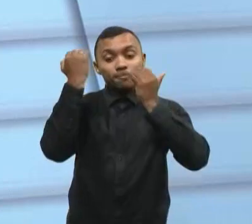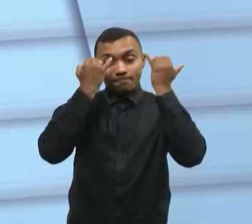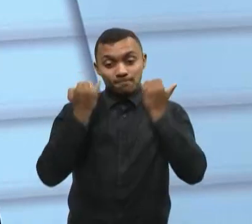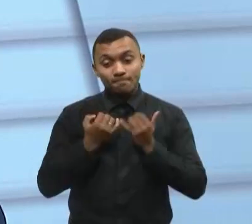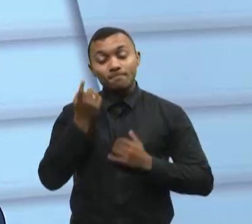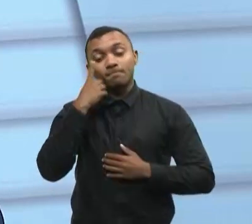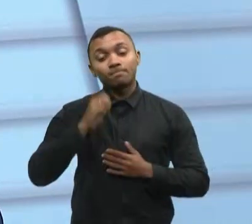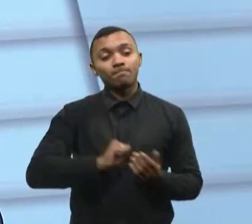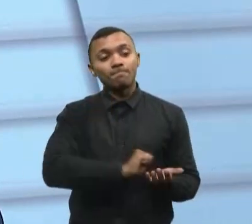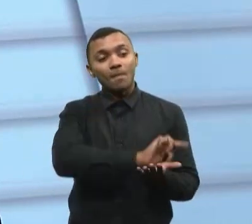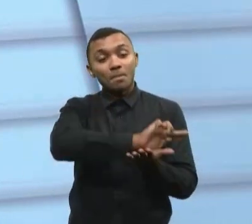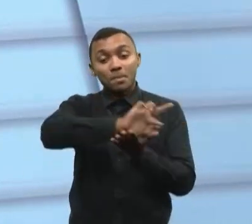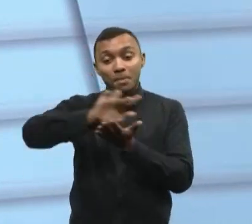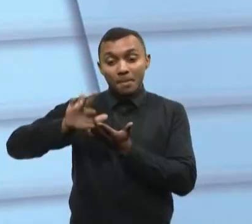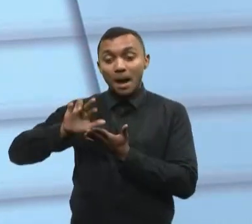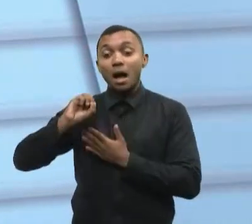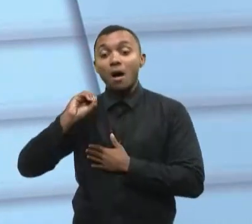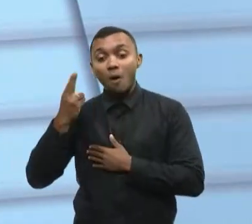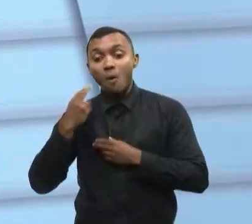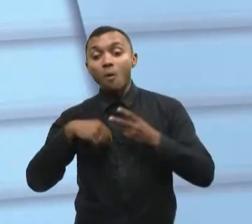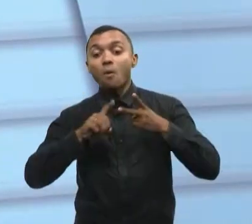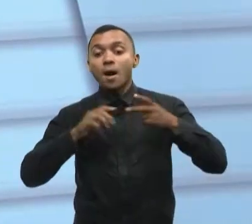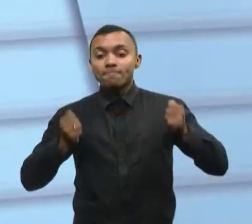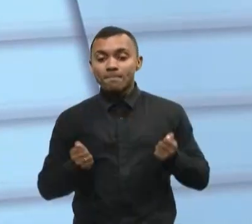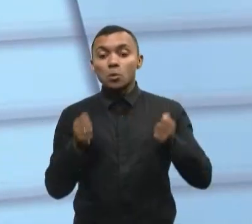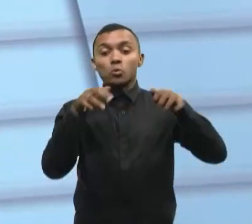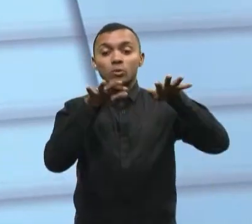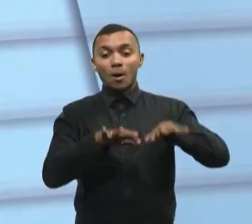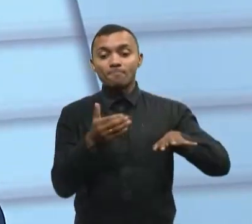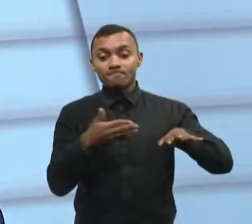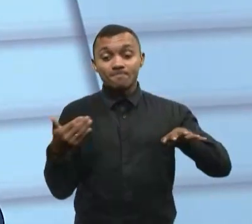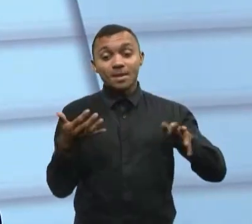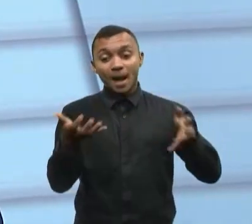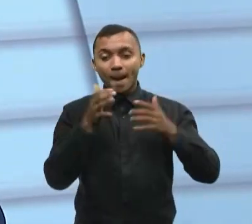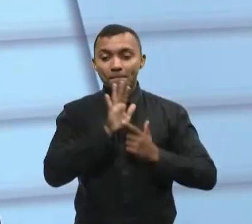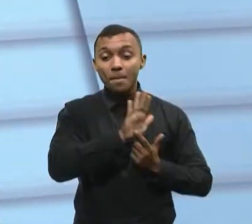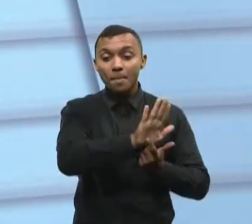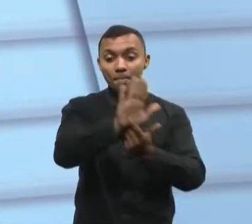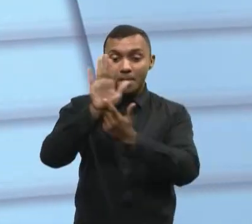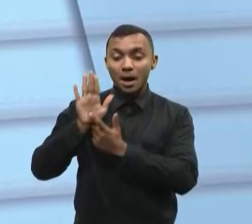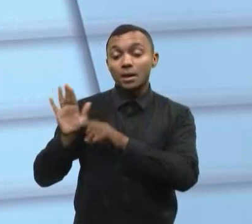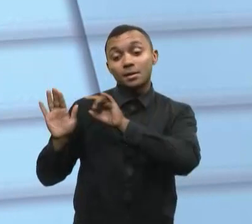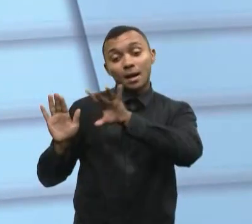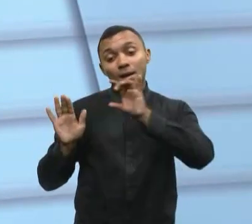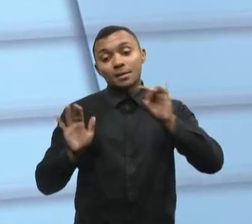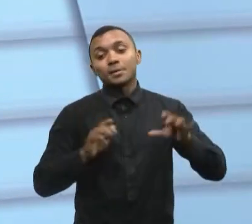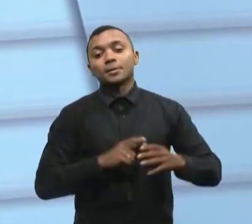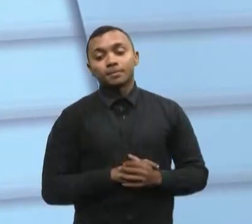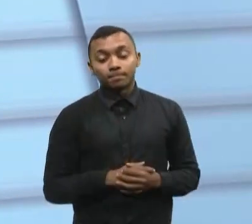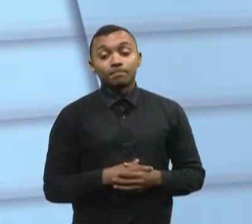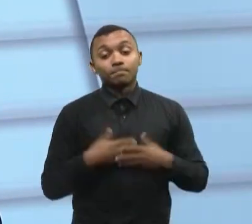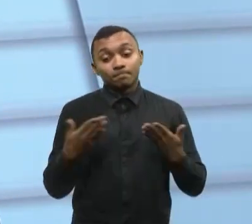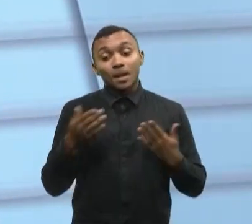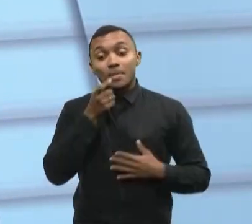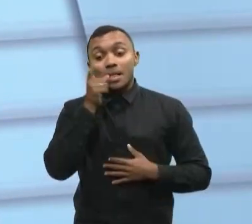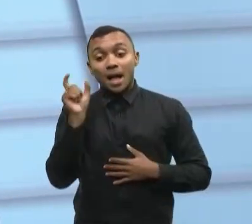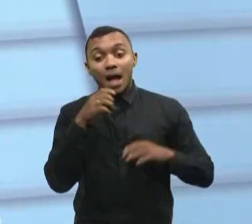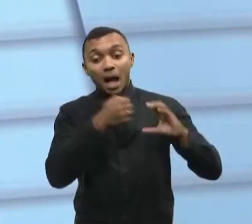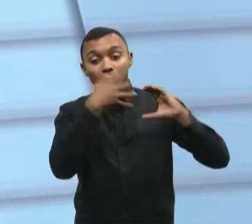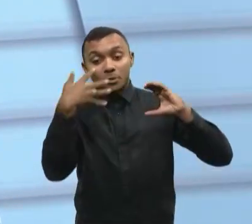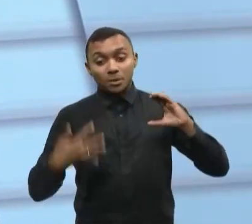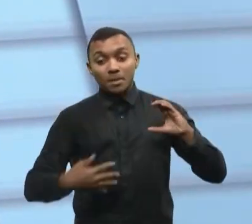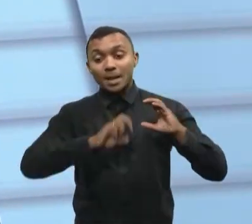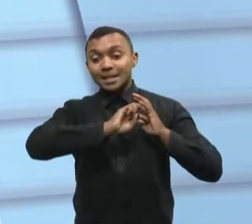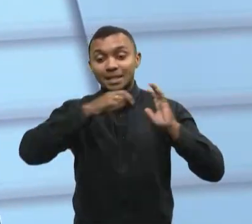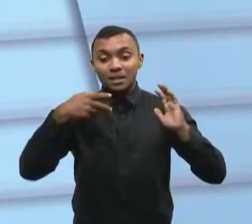neurodiversidade ou a neuroinclusão está aí para ser mostrada e entendida na sua particularidade de cada um. Então, o autismo ele é um